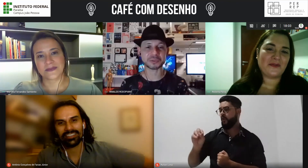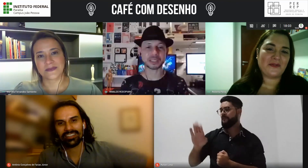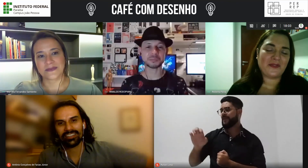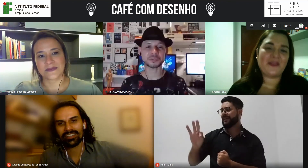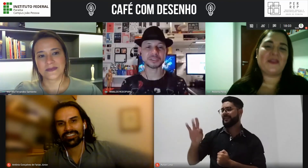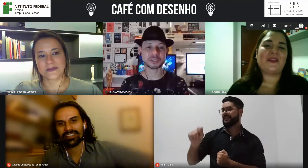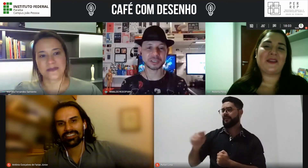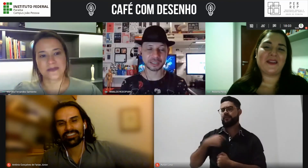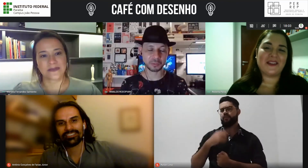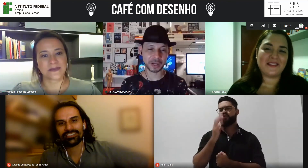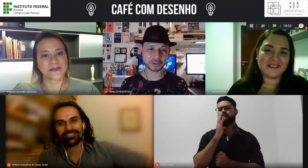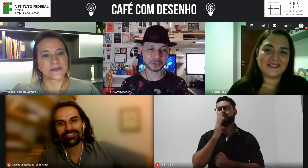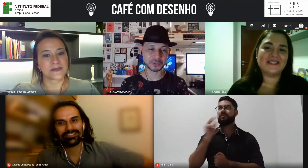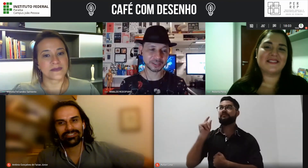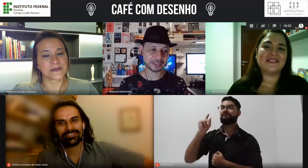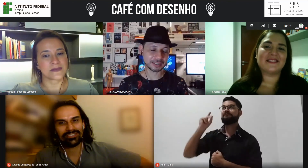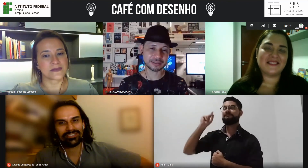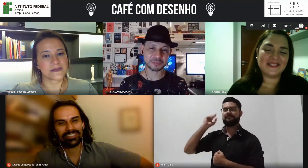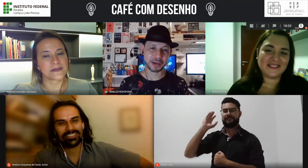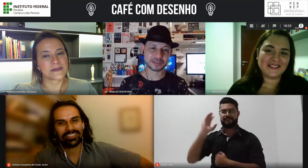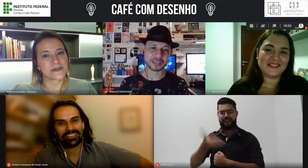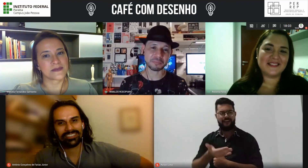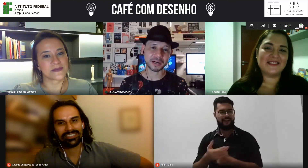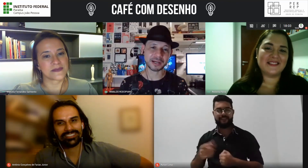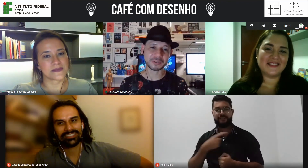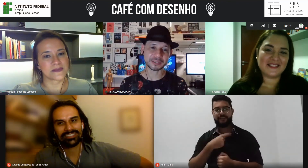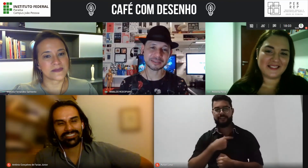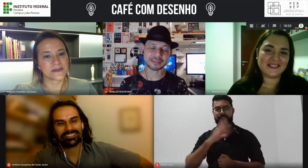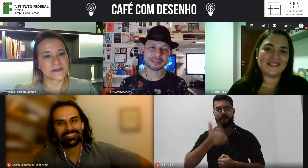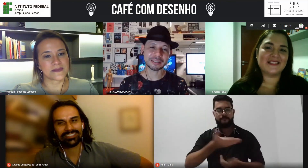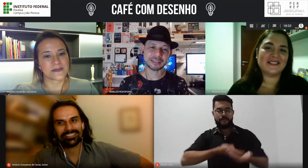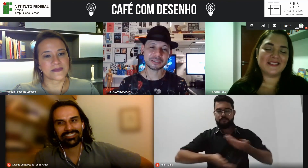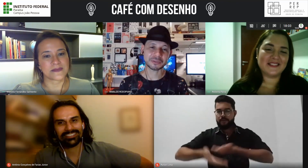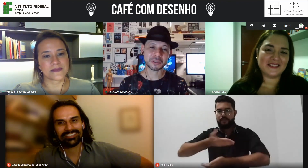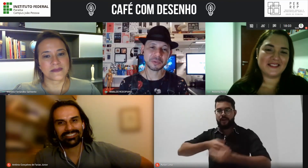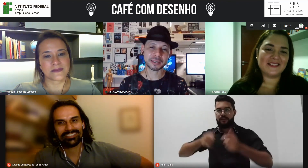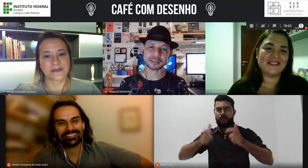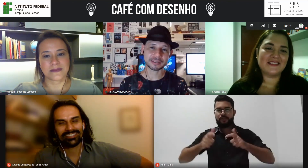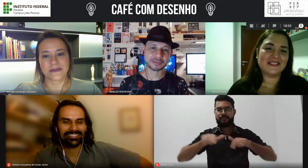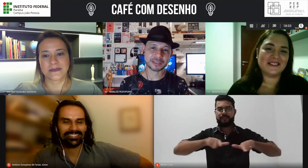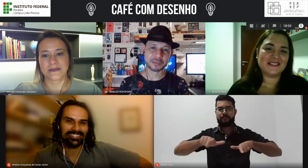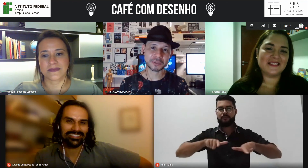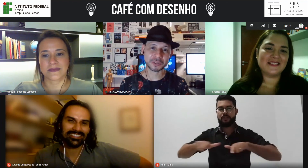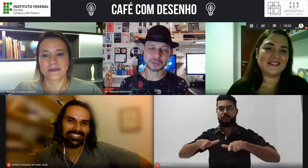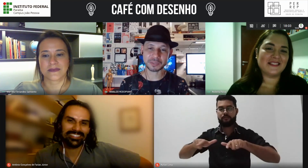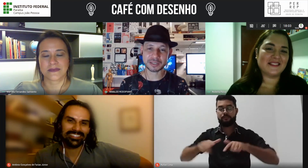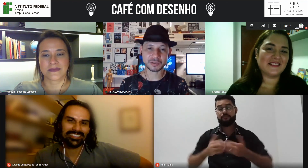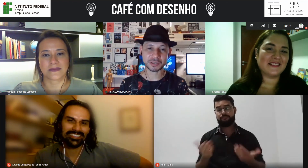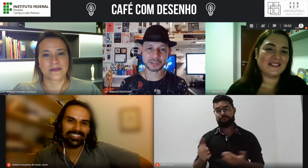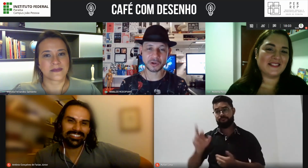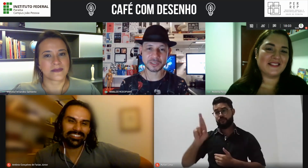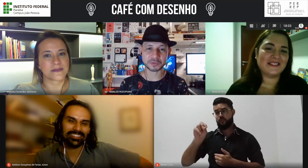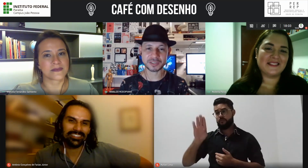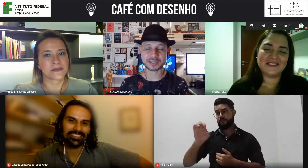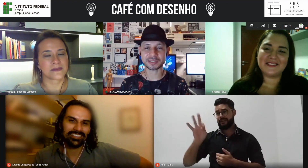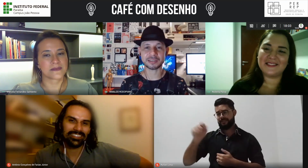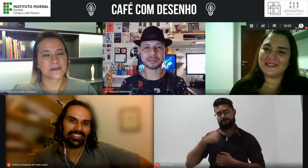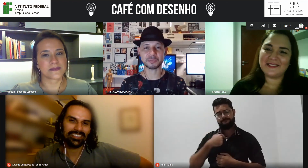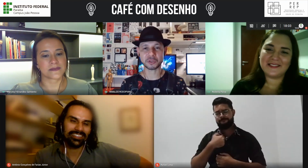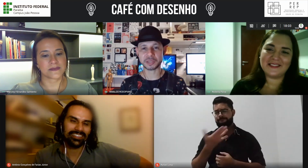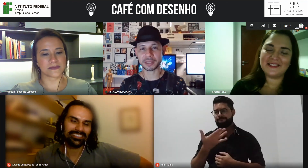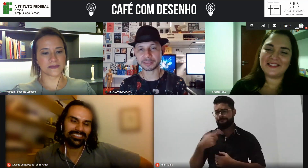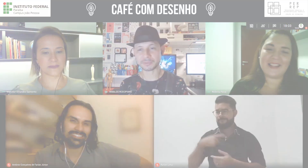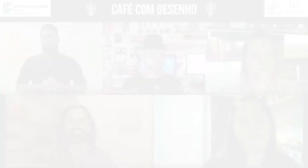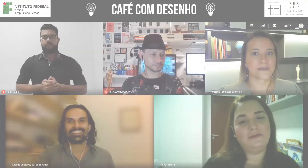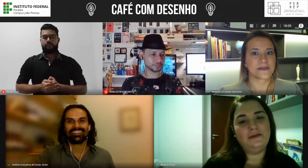certo tempo, né? A gente já compartilhou espaço de trabalho, né? Então, Roberta, você sabe que eu tenho uma admiração grandiosa por você e